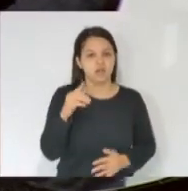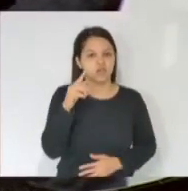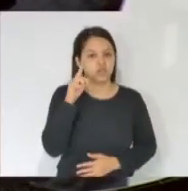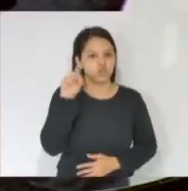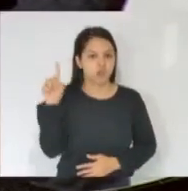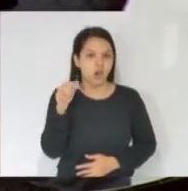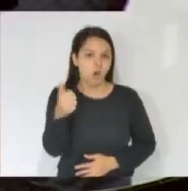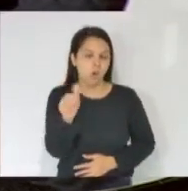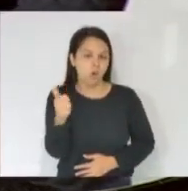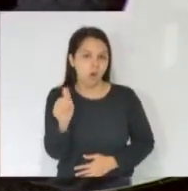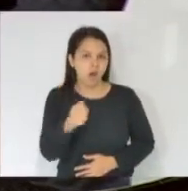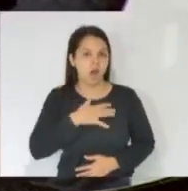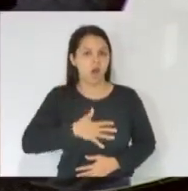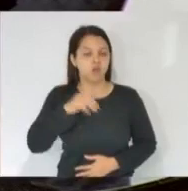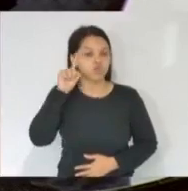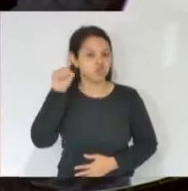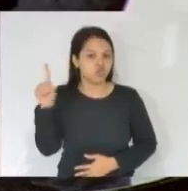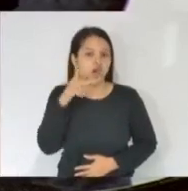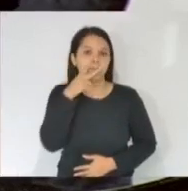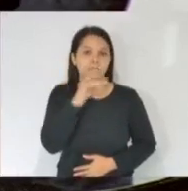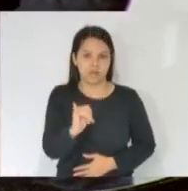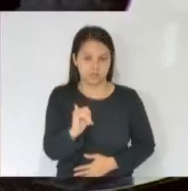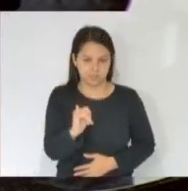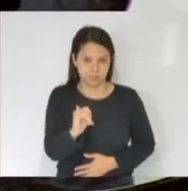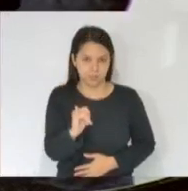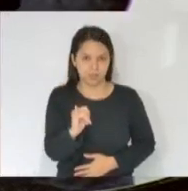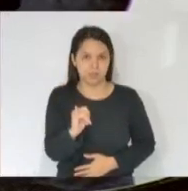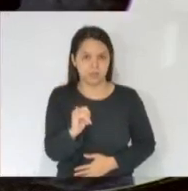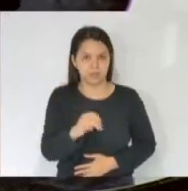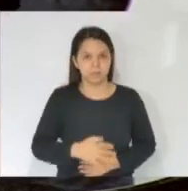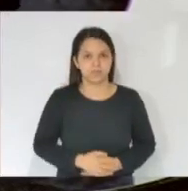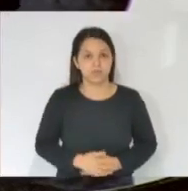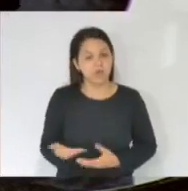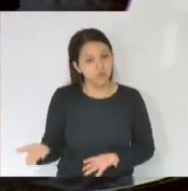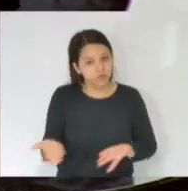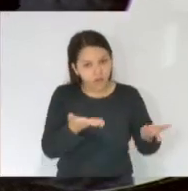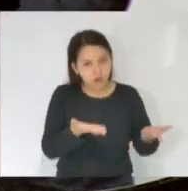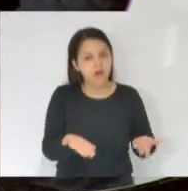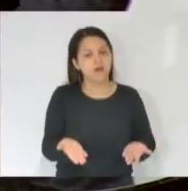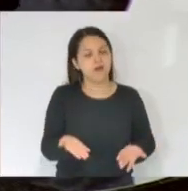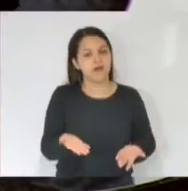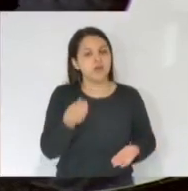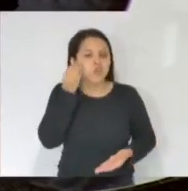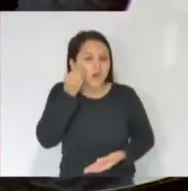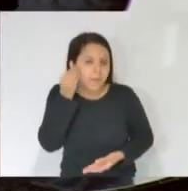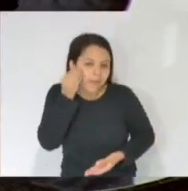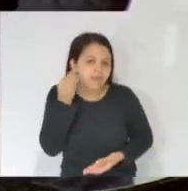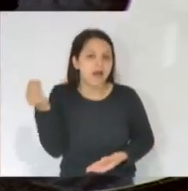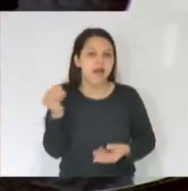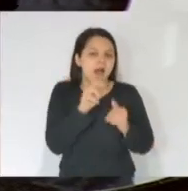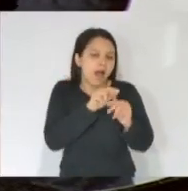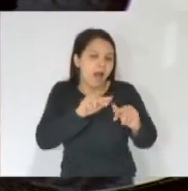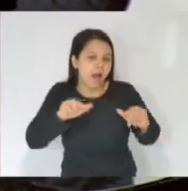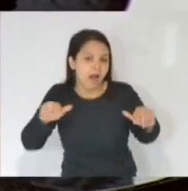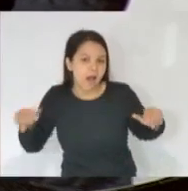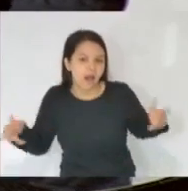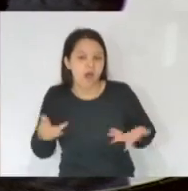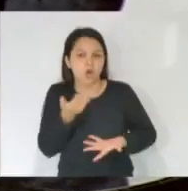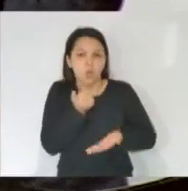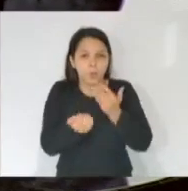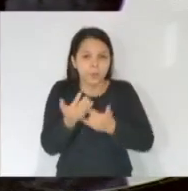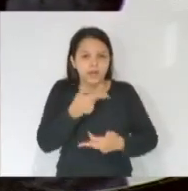dos Pais. Vão lá apresentar a nós. Experimentar as nossas especiarias, do nosso bom